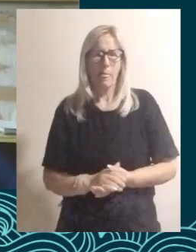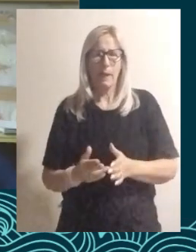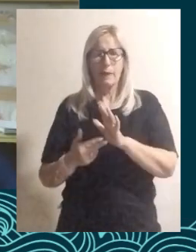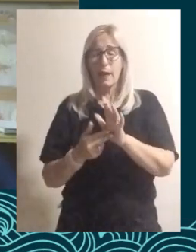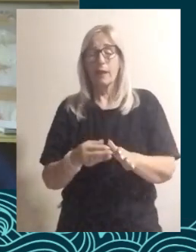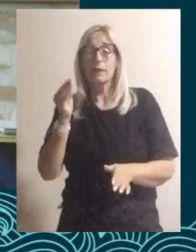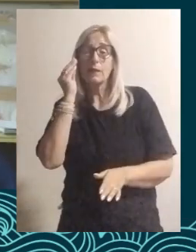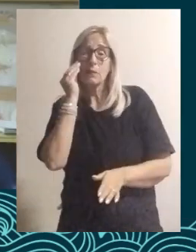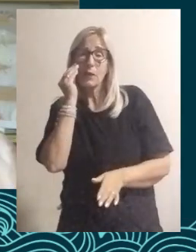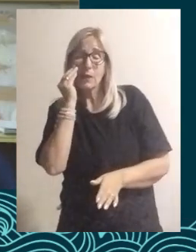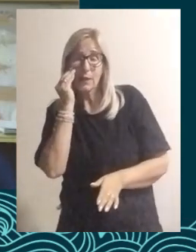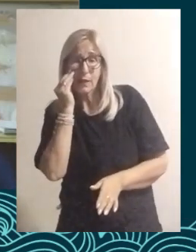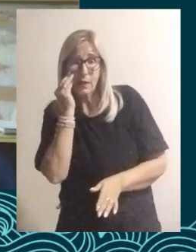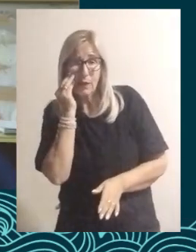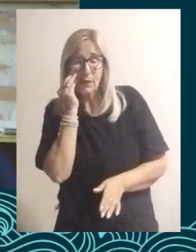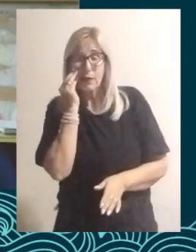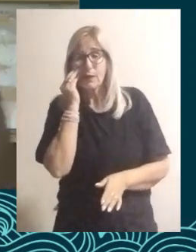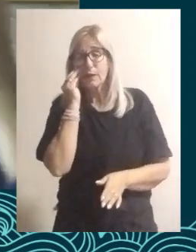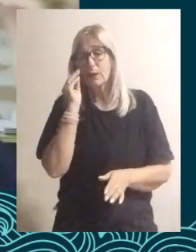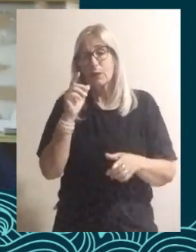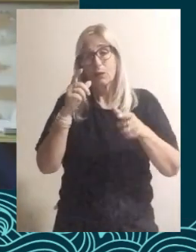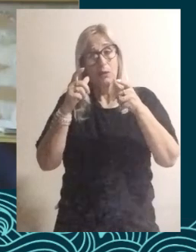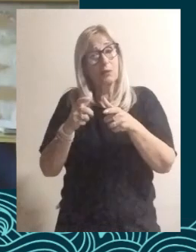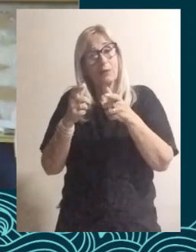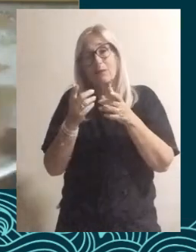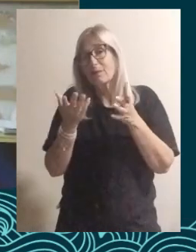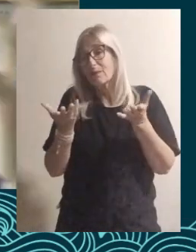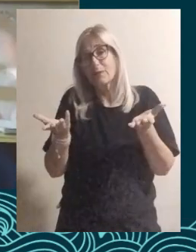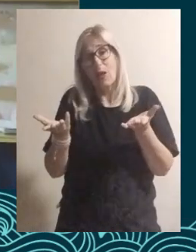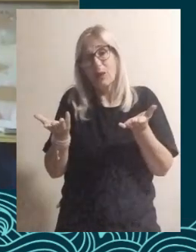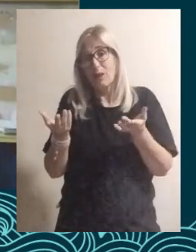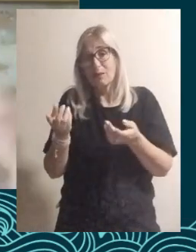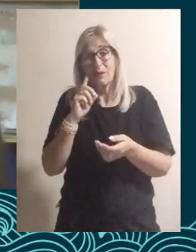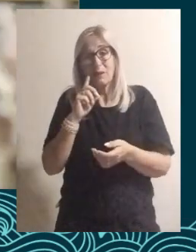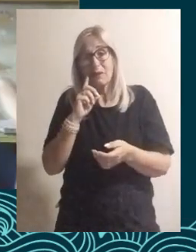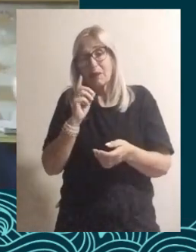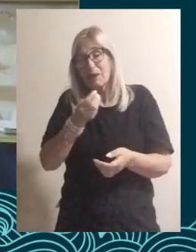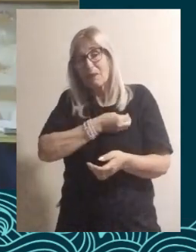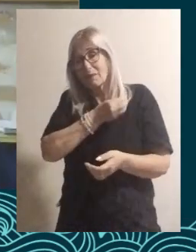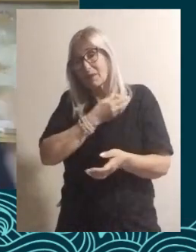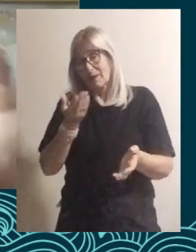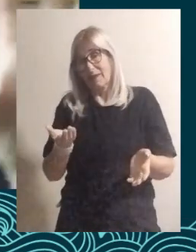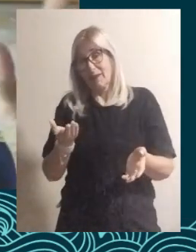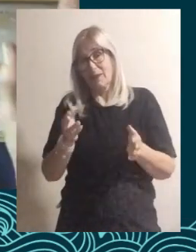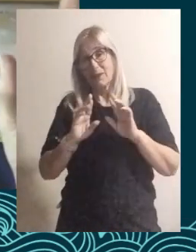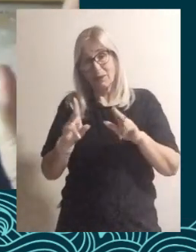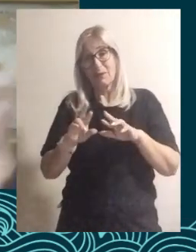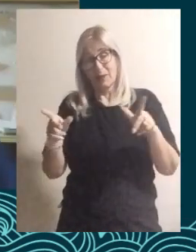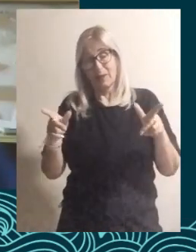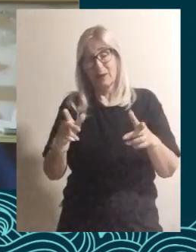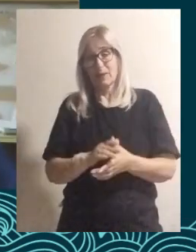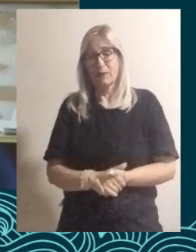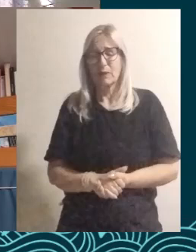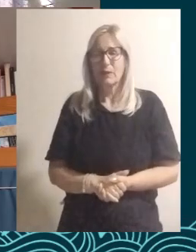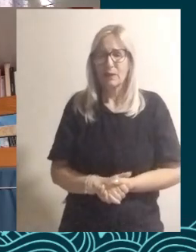trazem, né? Principalmente essas experiências tão fora do nosso cotidiano, né?